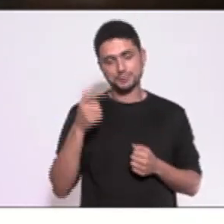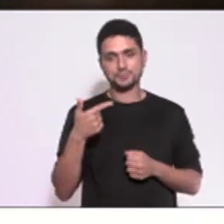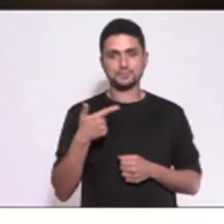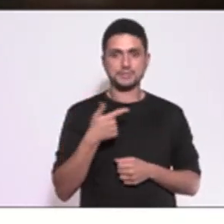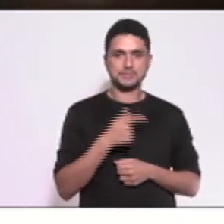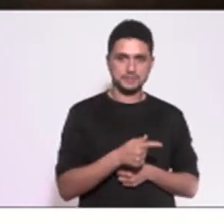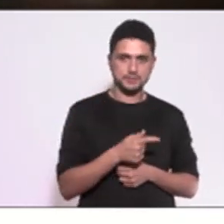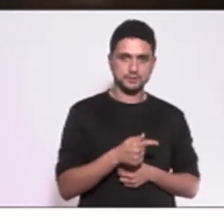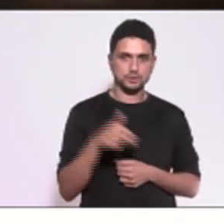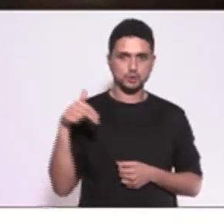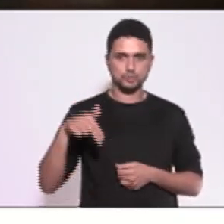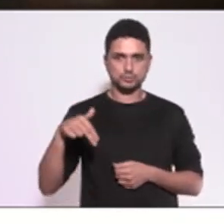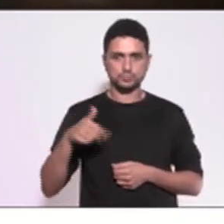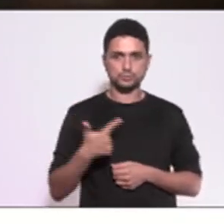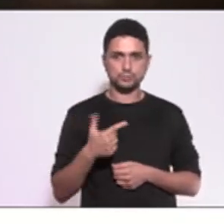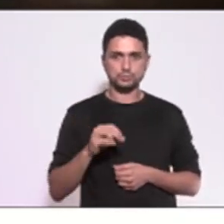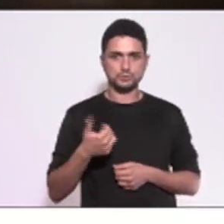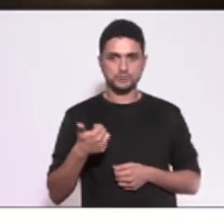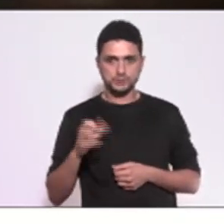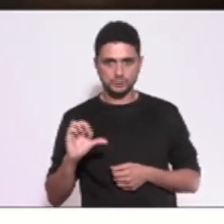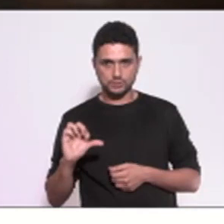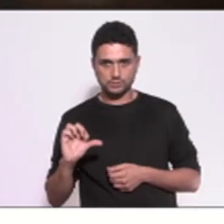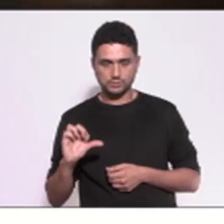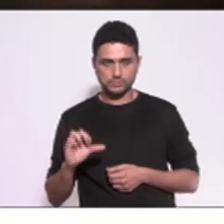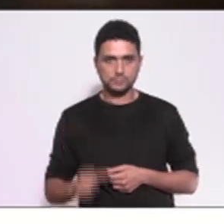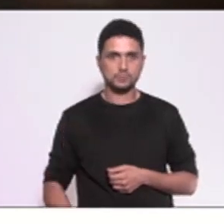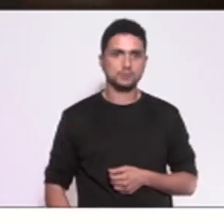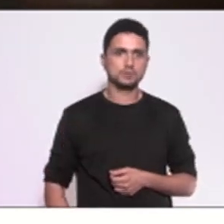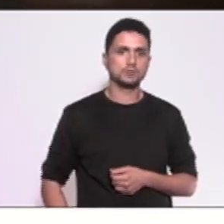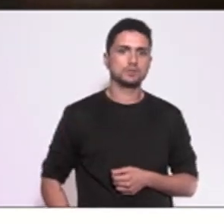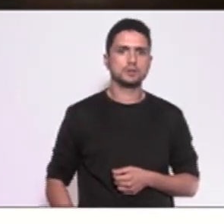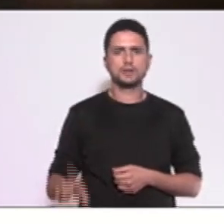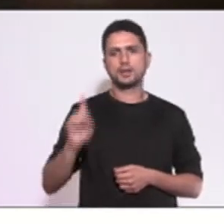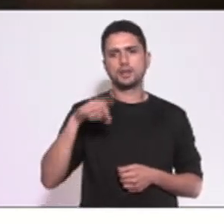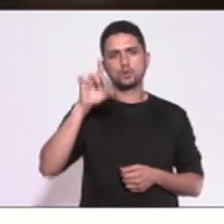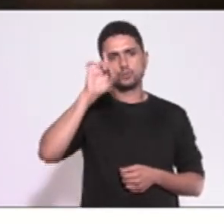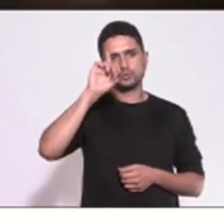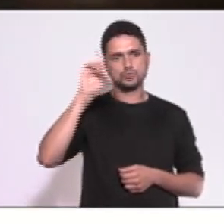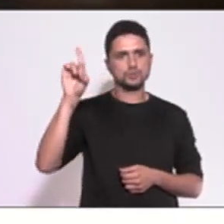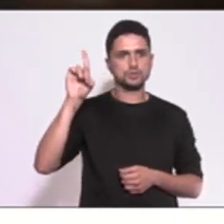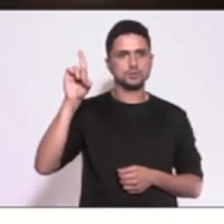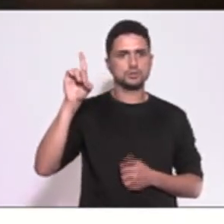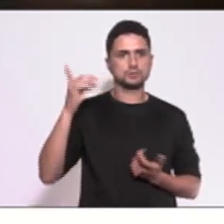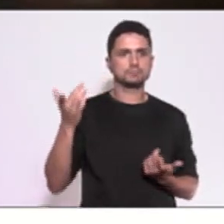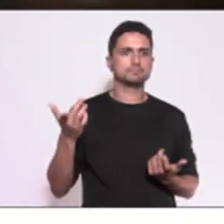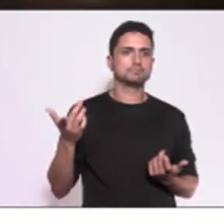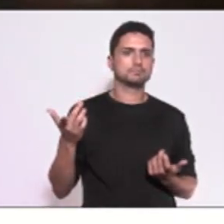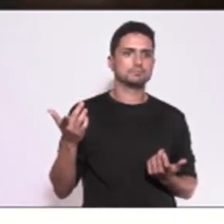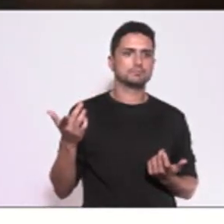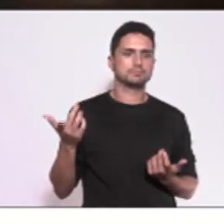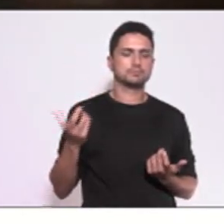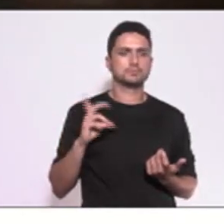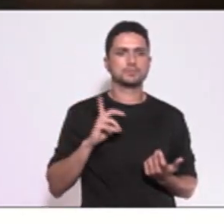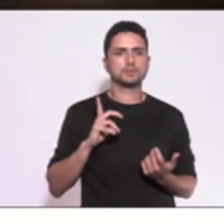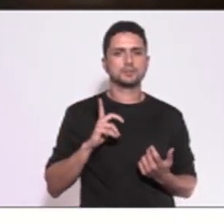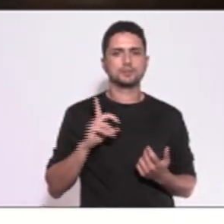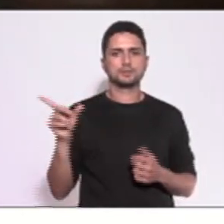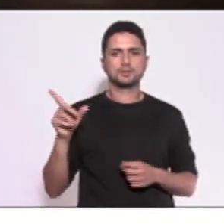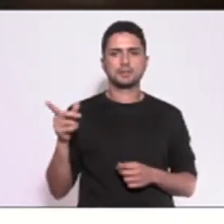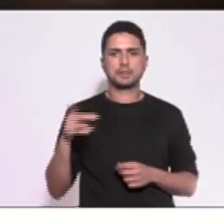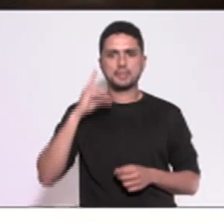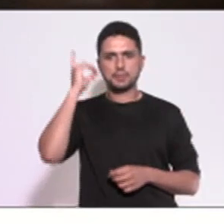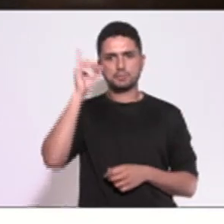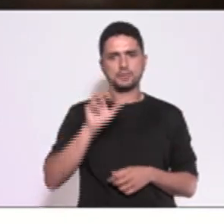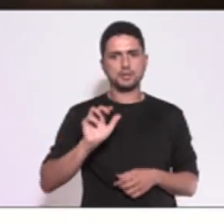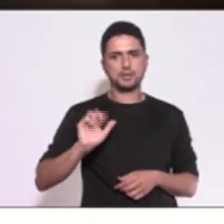7 de novembro de 2019. Uma data que, por inspiração do senhor